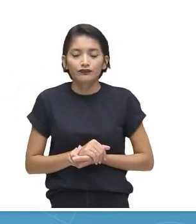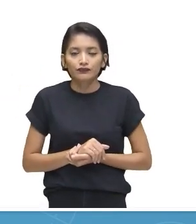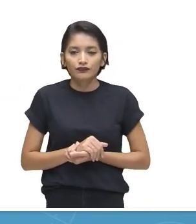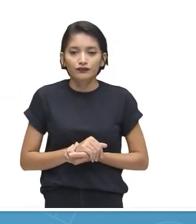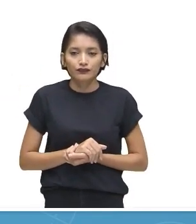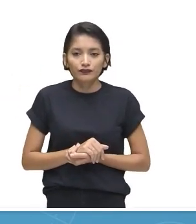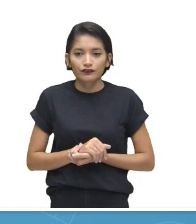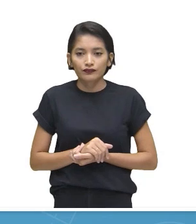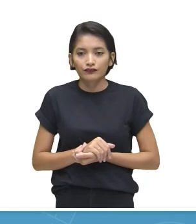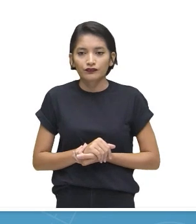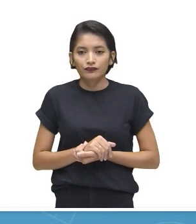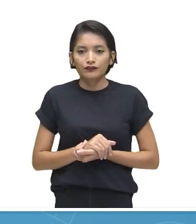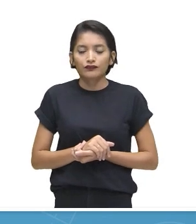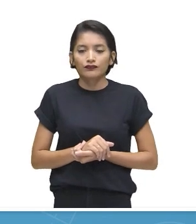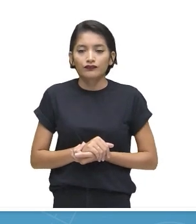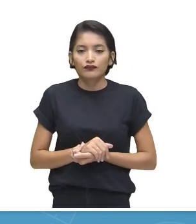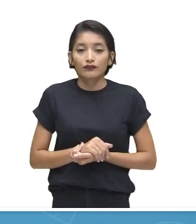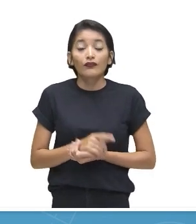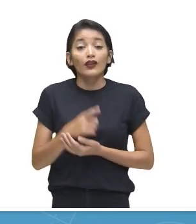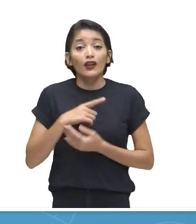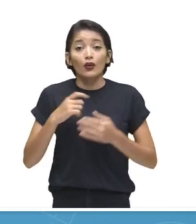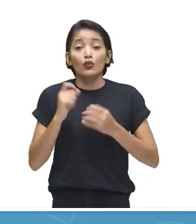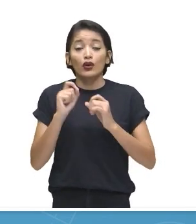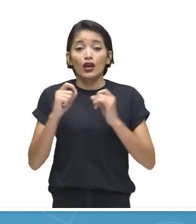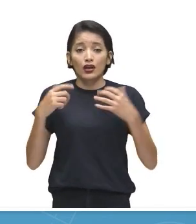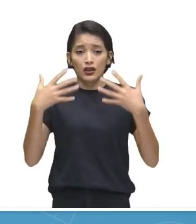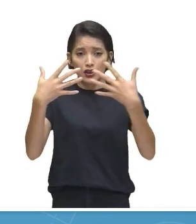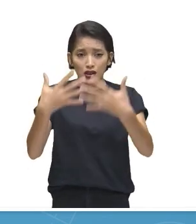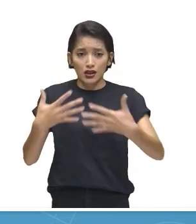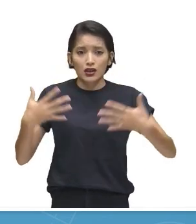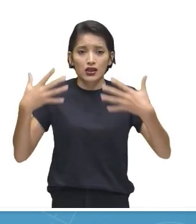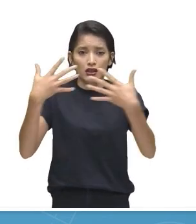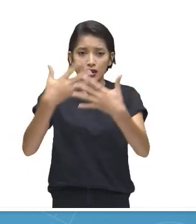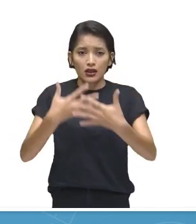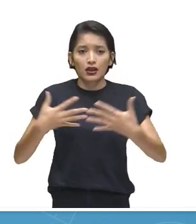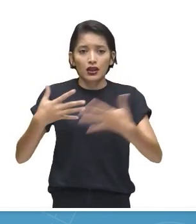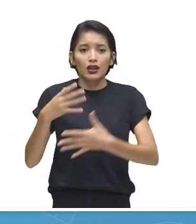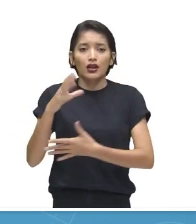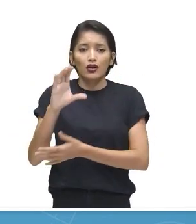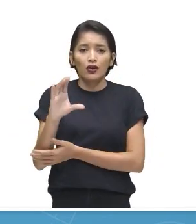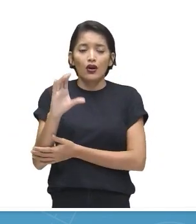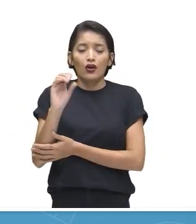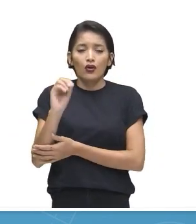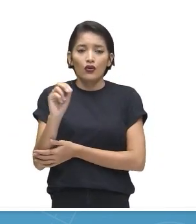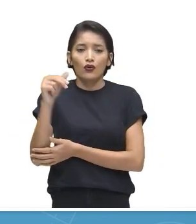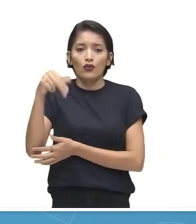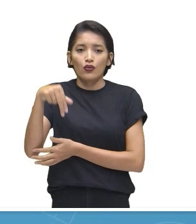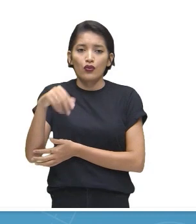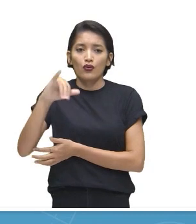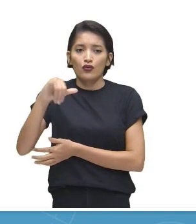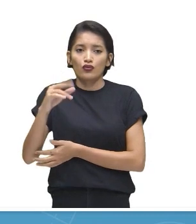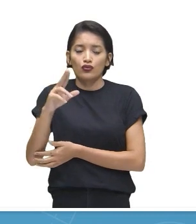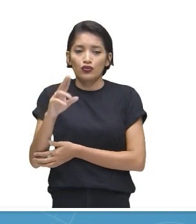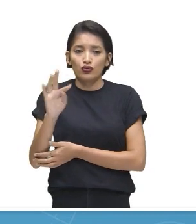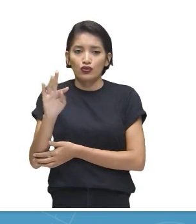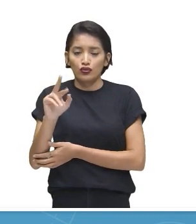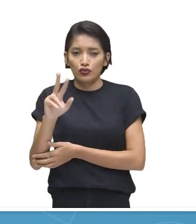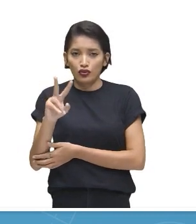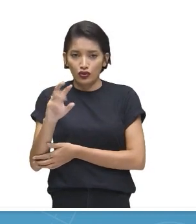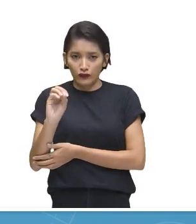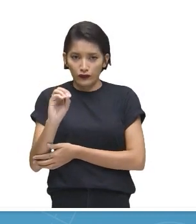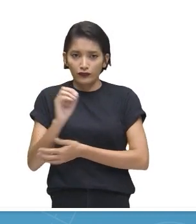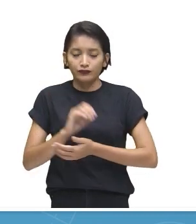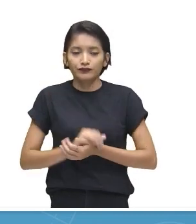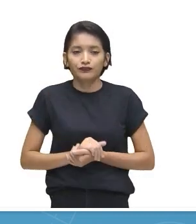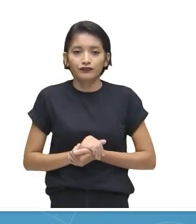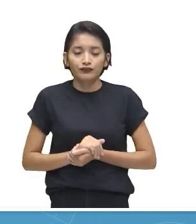A derme é constituída de tecido conjuntivo. Olha aí, a gente já tem um outro tipo de tecido agora formando essa camada da pele, tecido